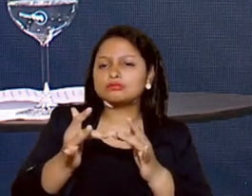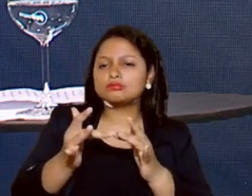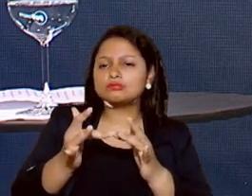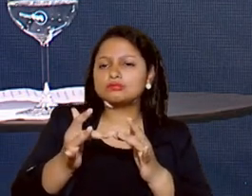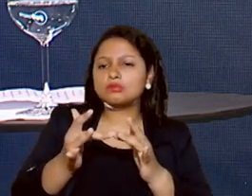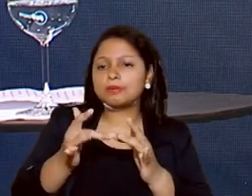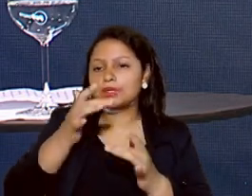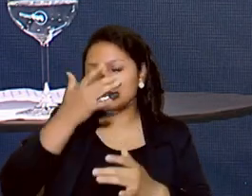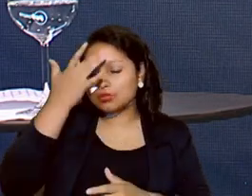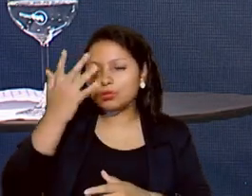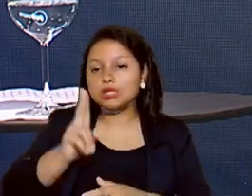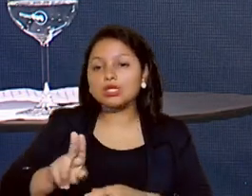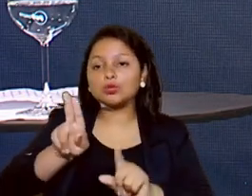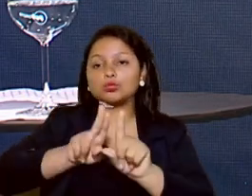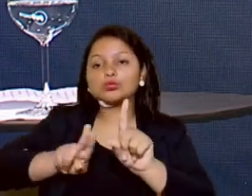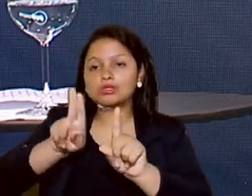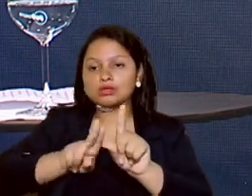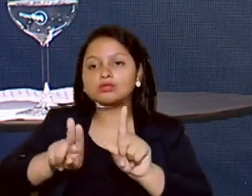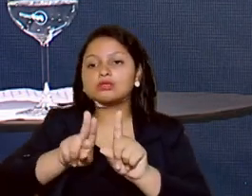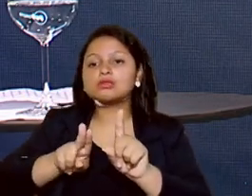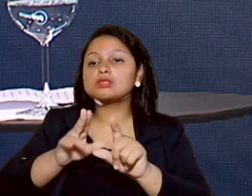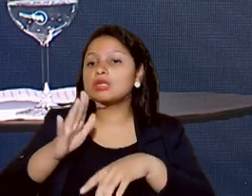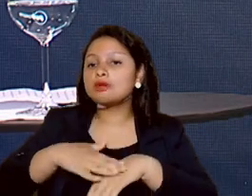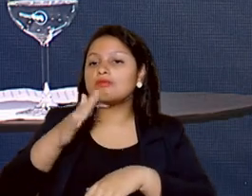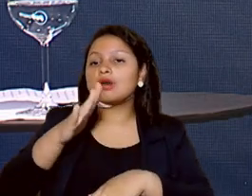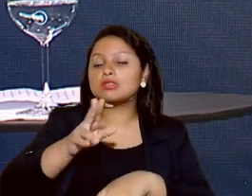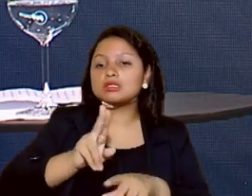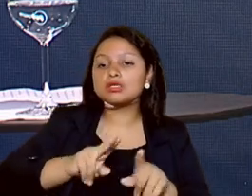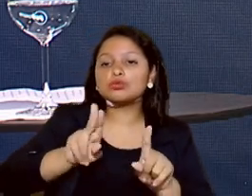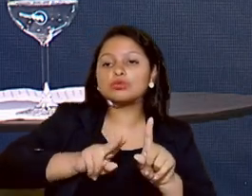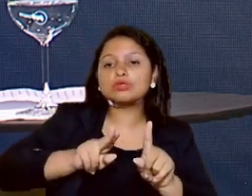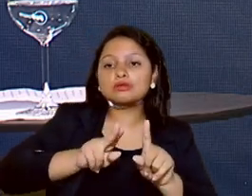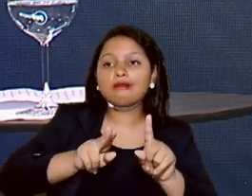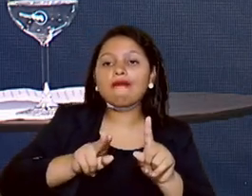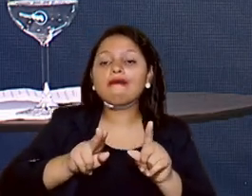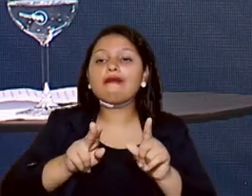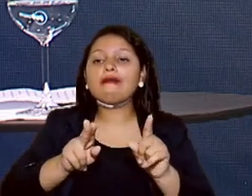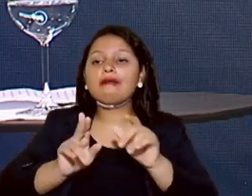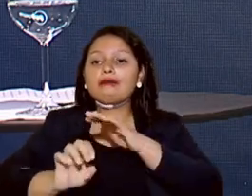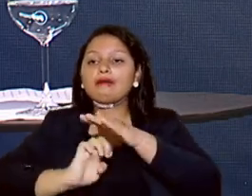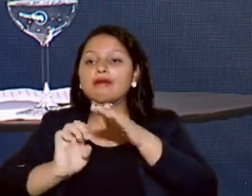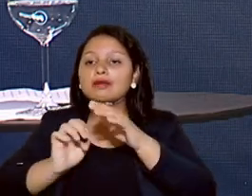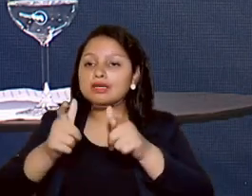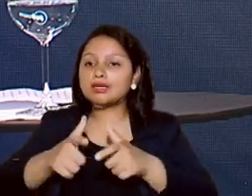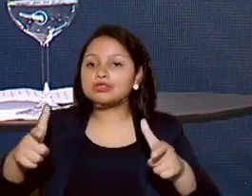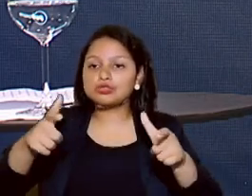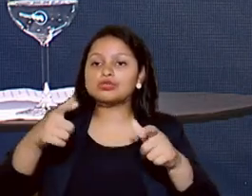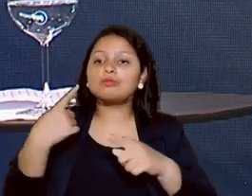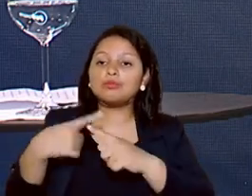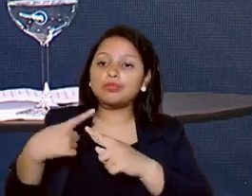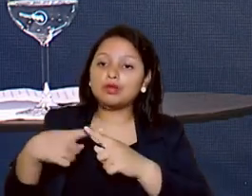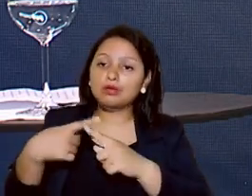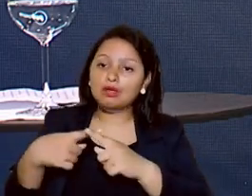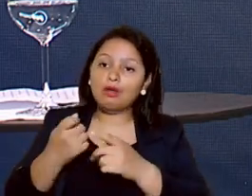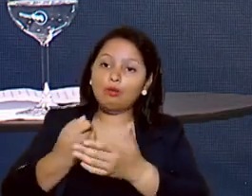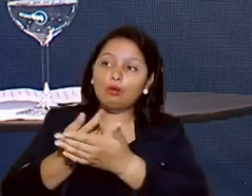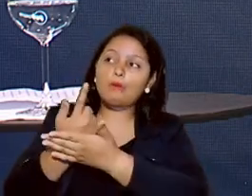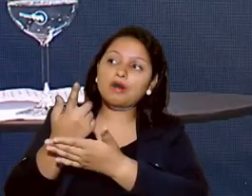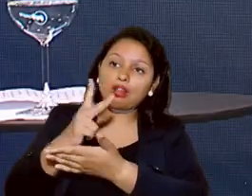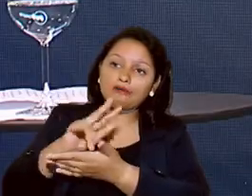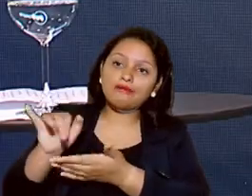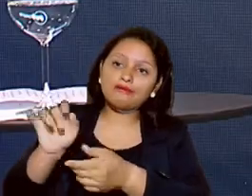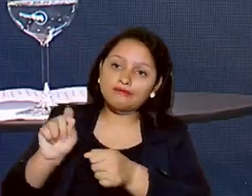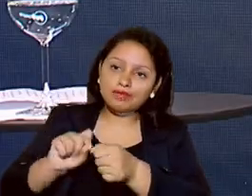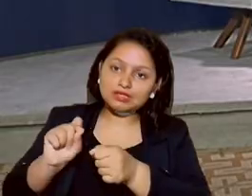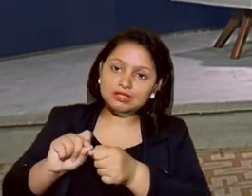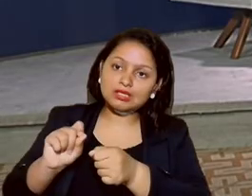e muito mais ainda quando você tá falando da grande indústria porque você tá entrando no caminho crítico dela é a compra que ela faz que é vital